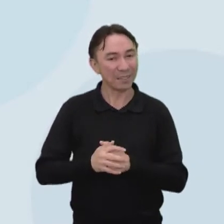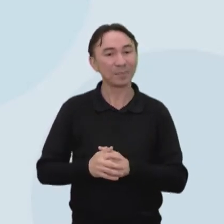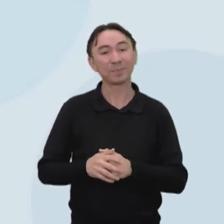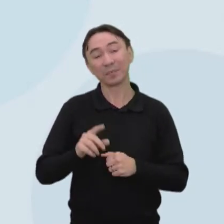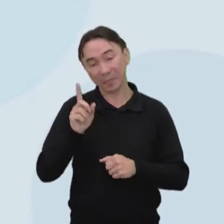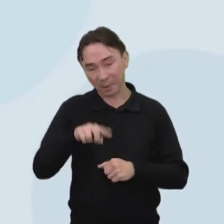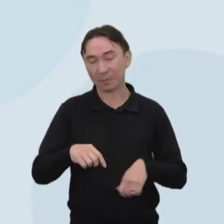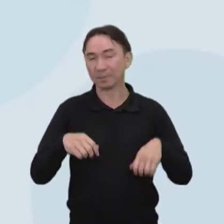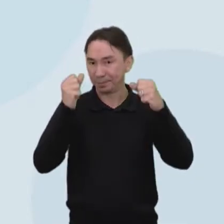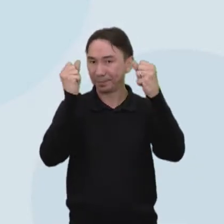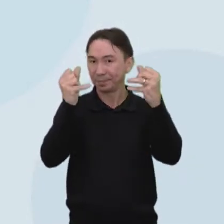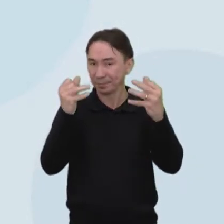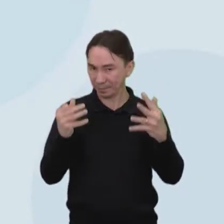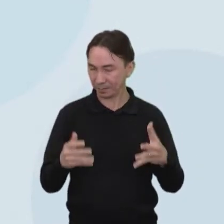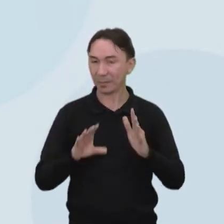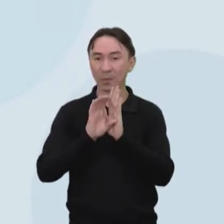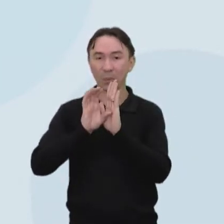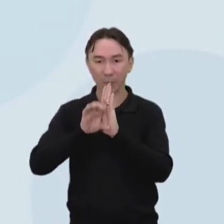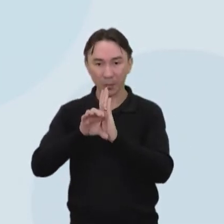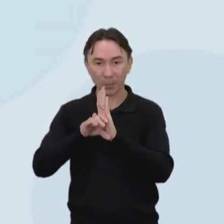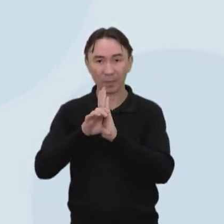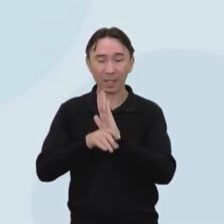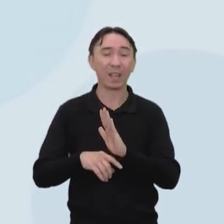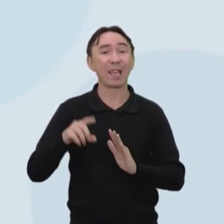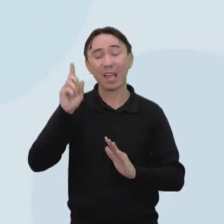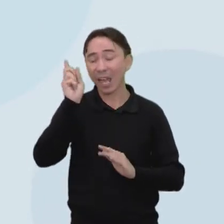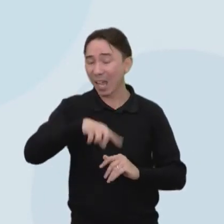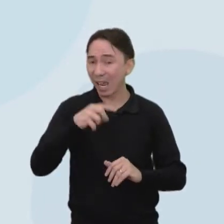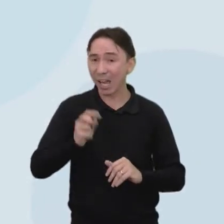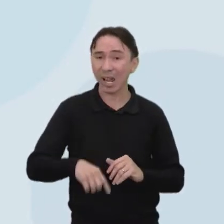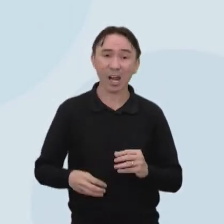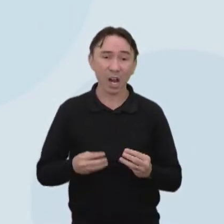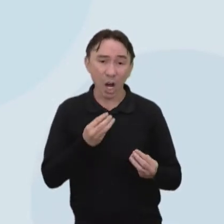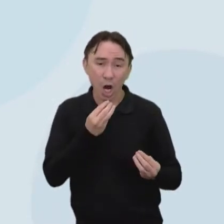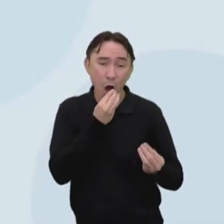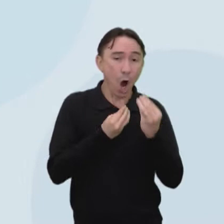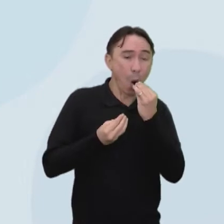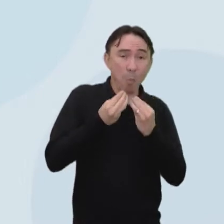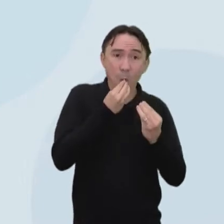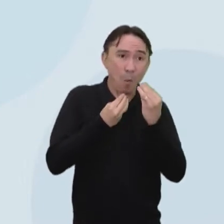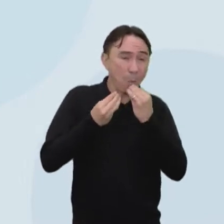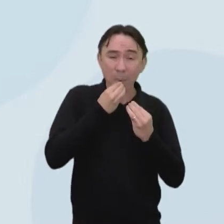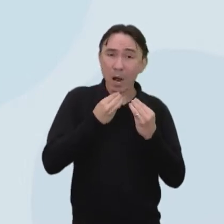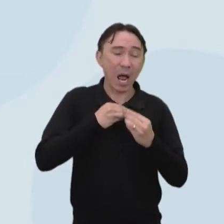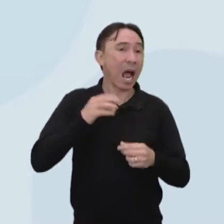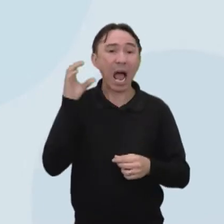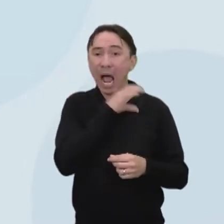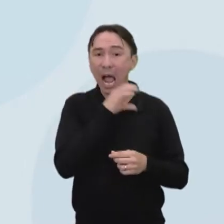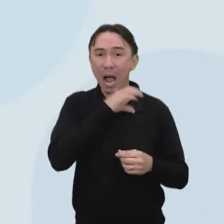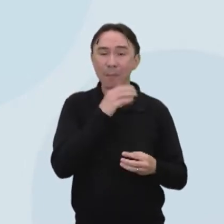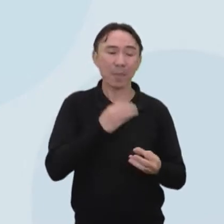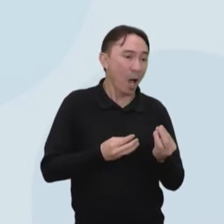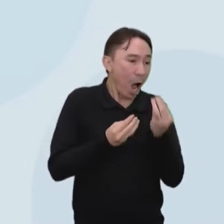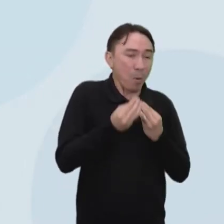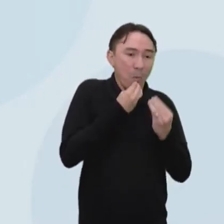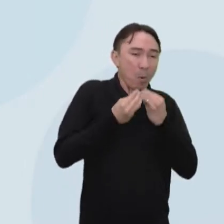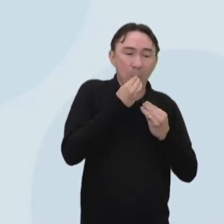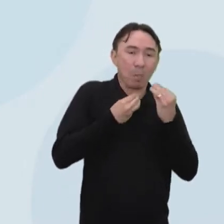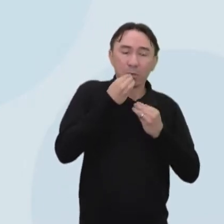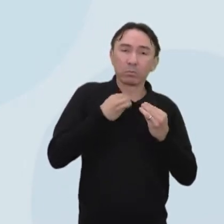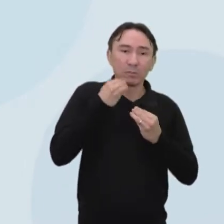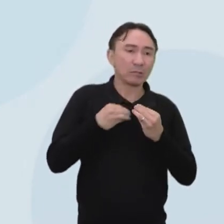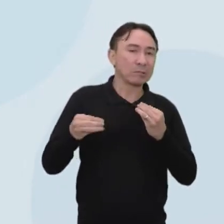definida como a excessiva ingestão de alimentos de forma rápida e sem controle.